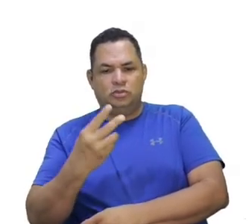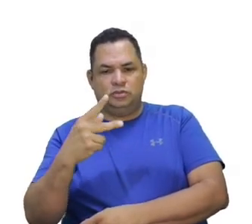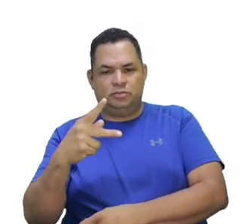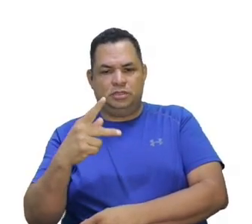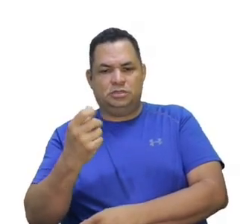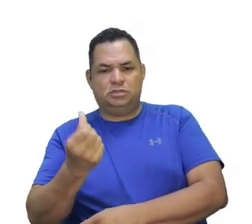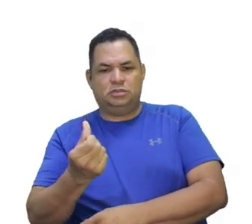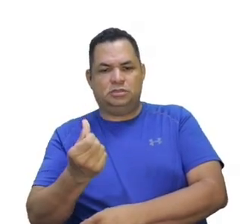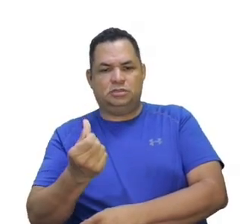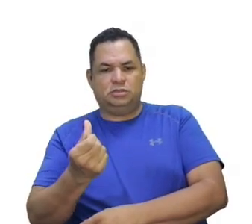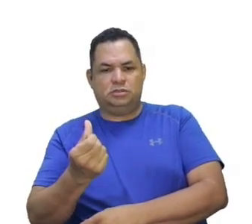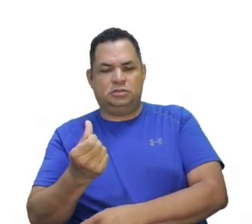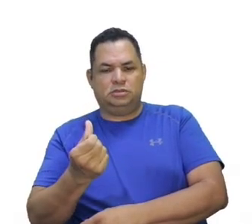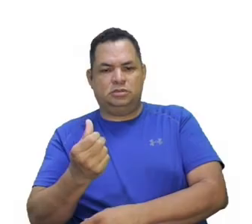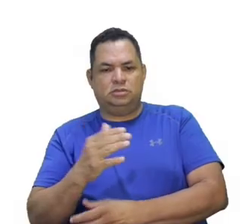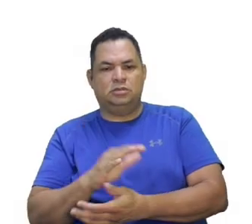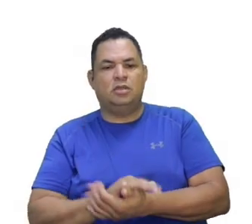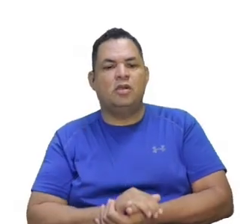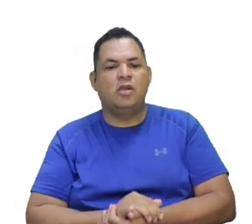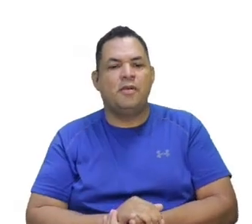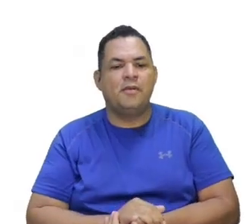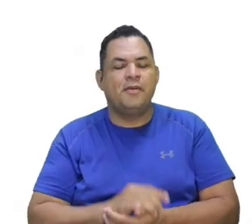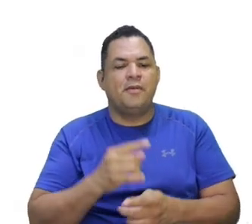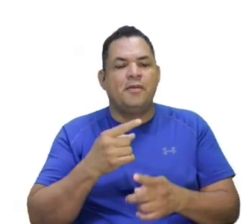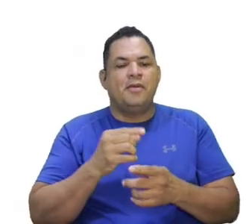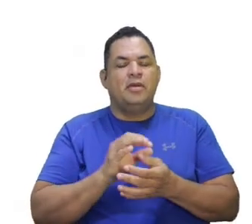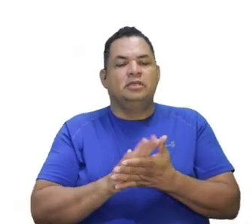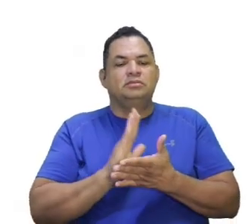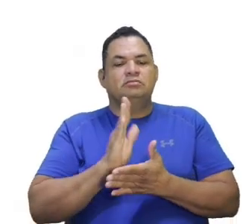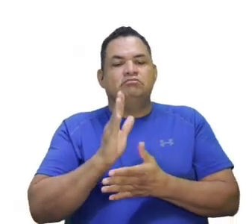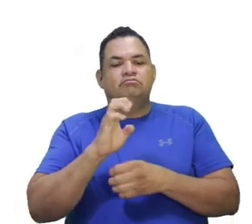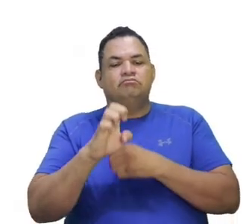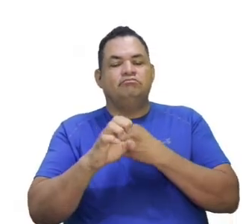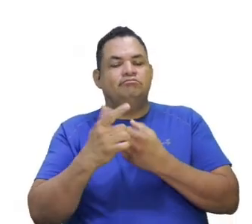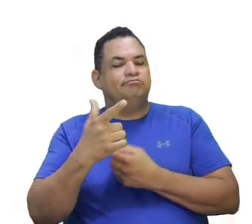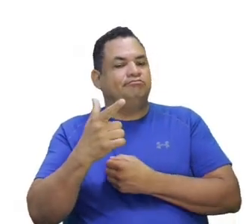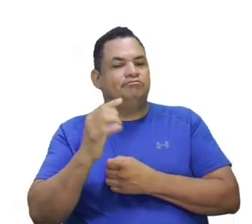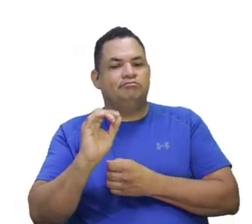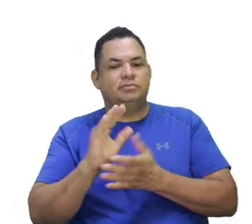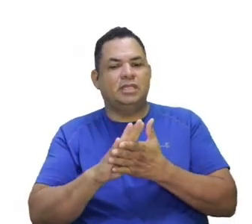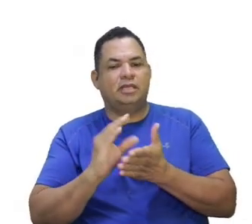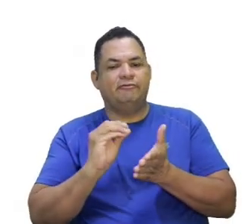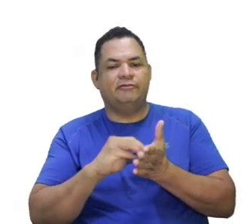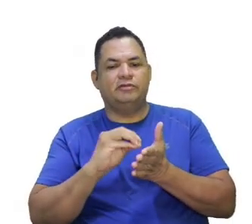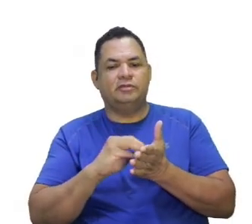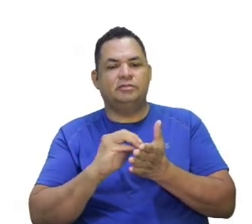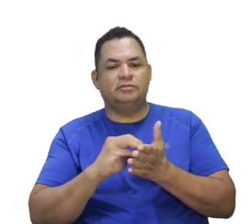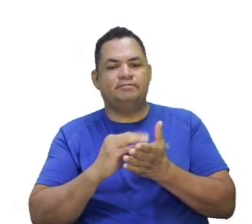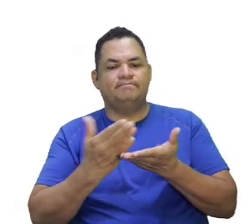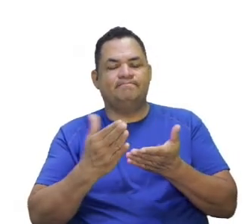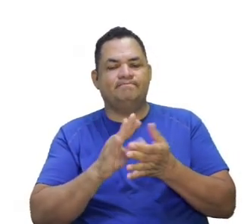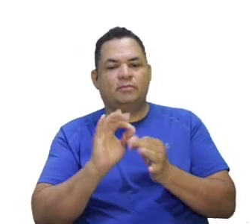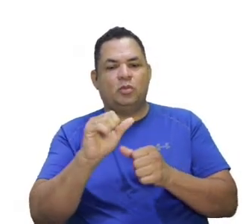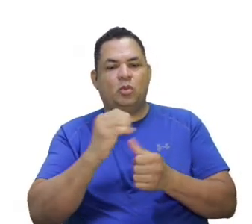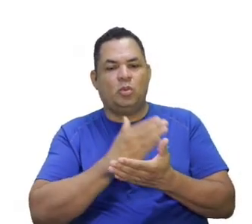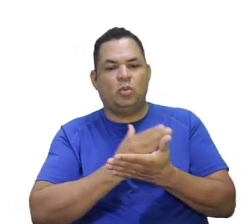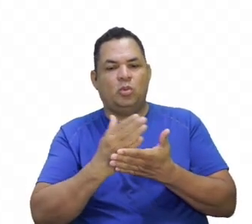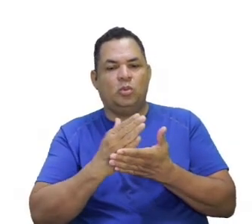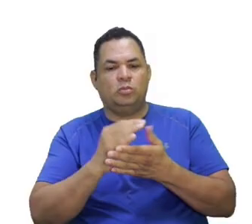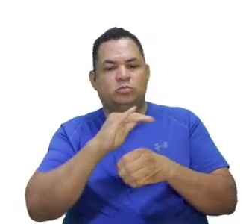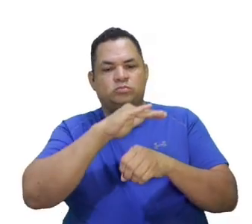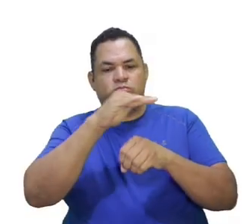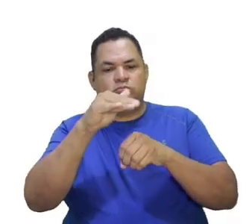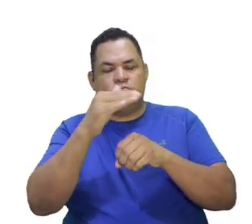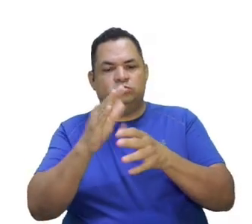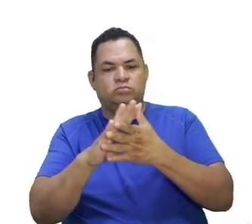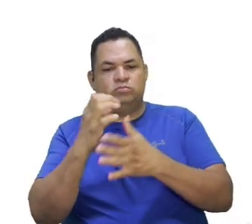3p6. Vou para o 3s1? Não, porque aquele elétron já não existe mais lá. Então essa daqui passa a ser a